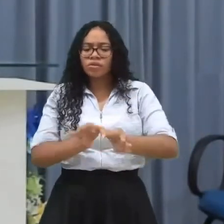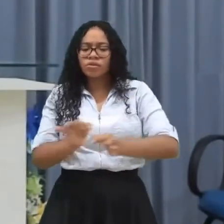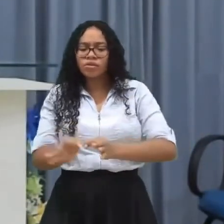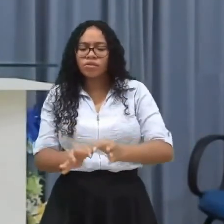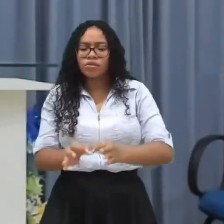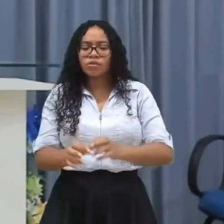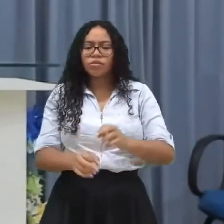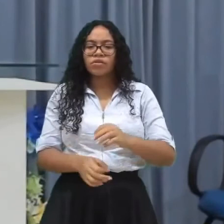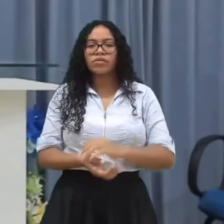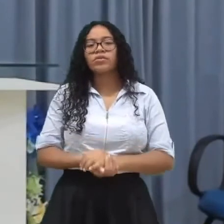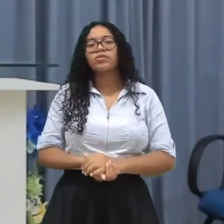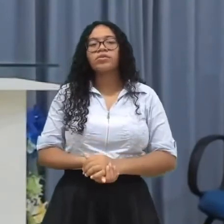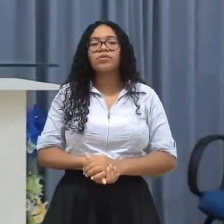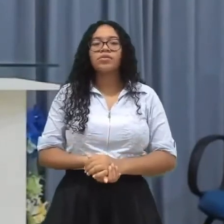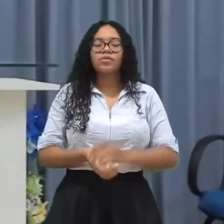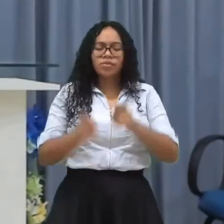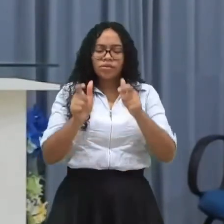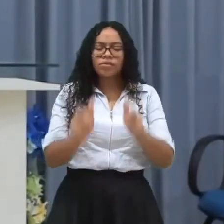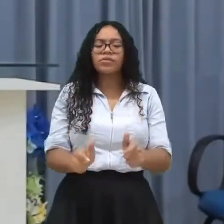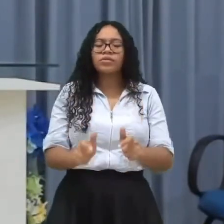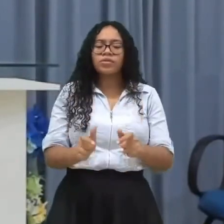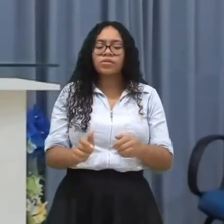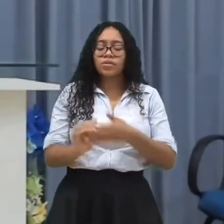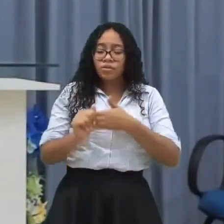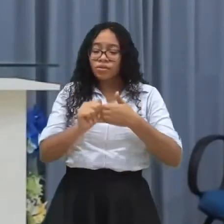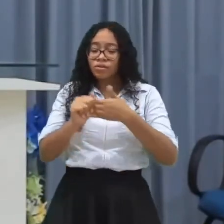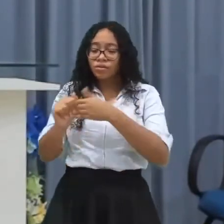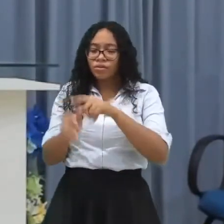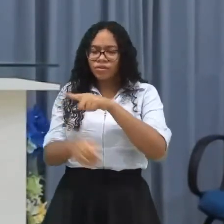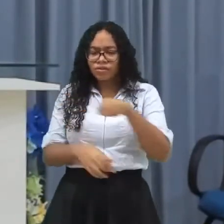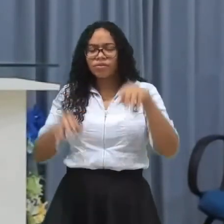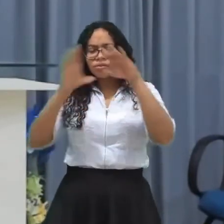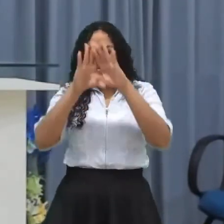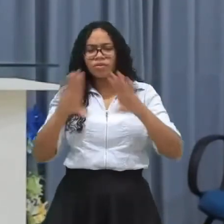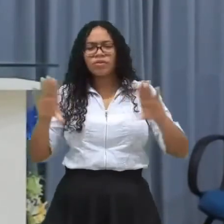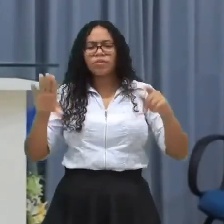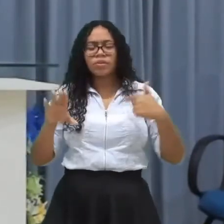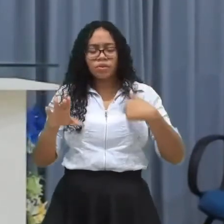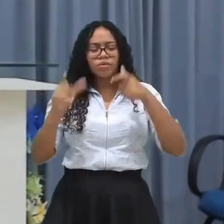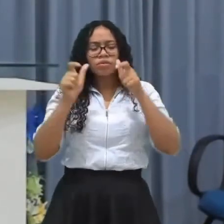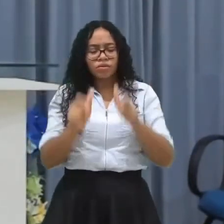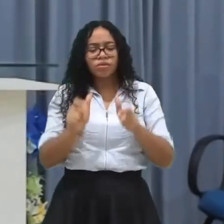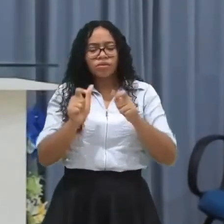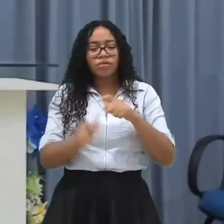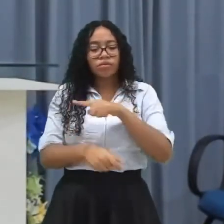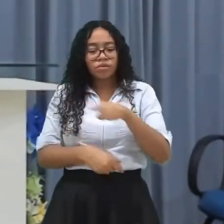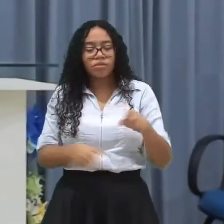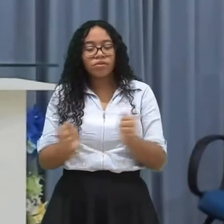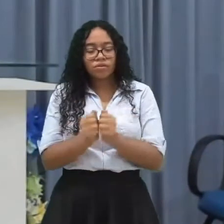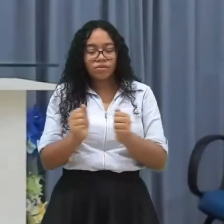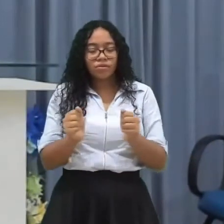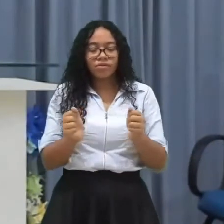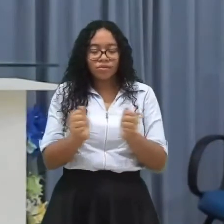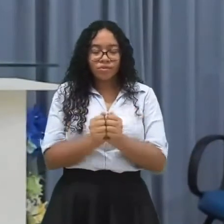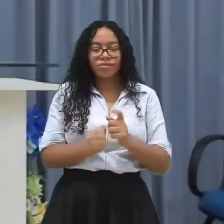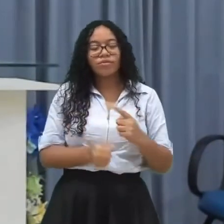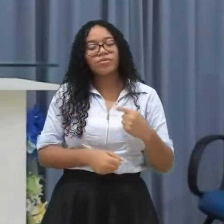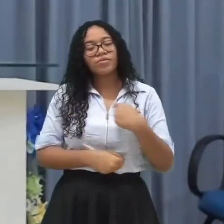outra vez e vos levarei para mim mesmo, para que onde eu estiver, estejais vós também.